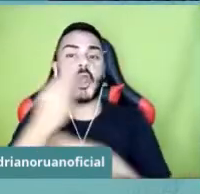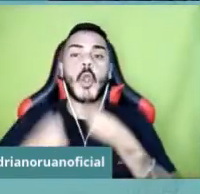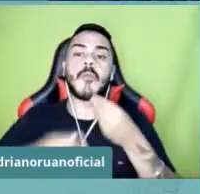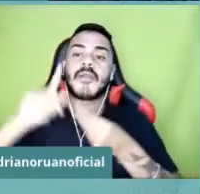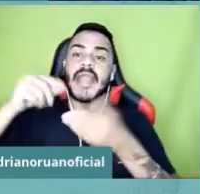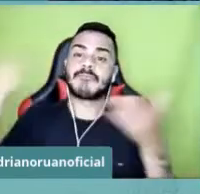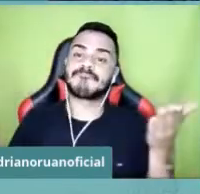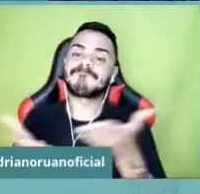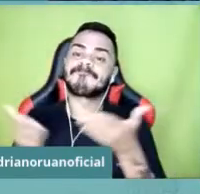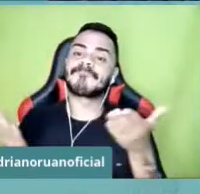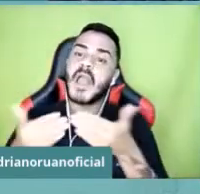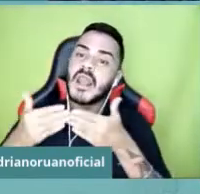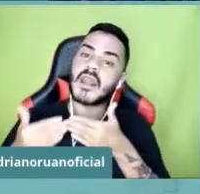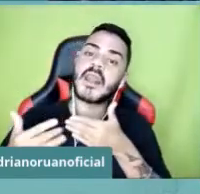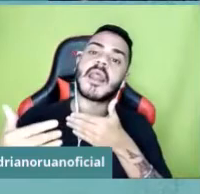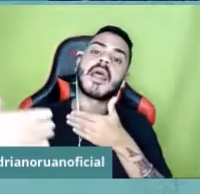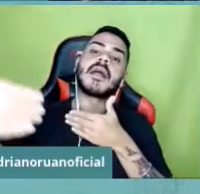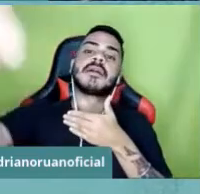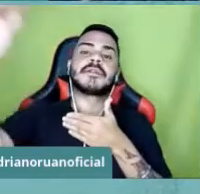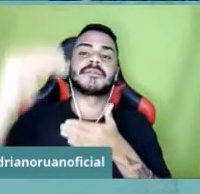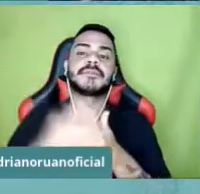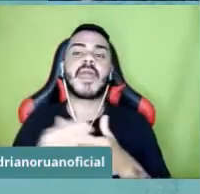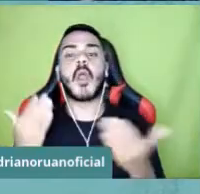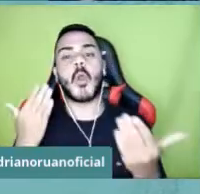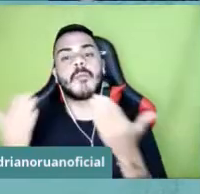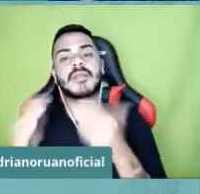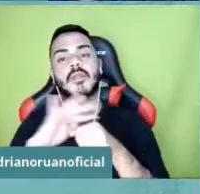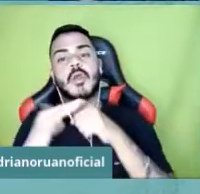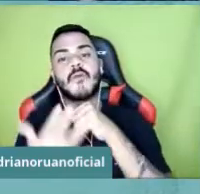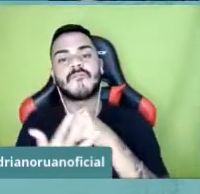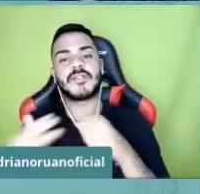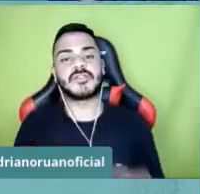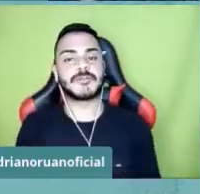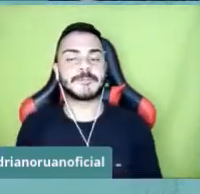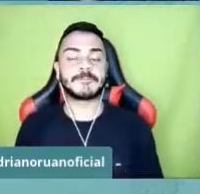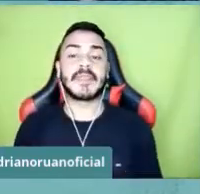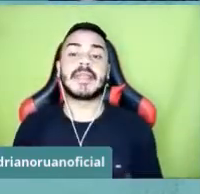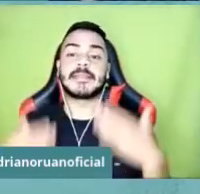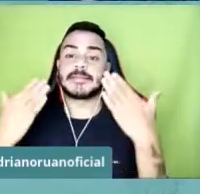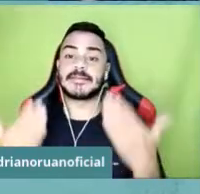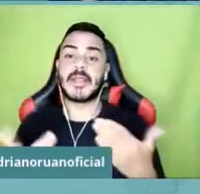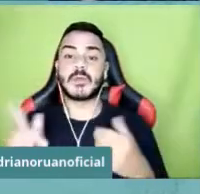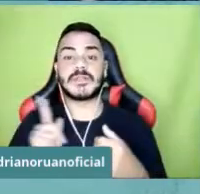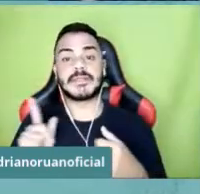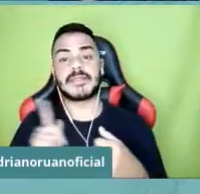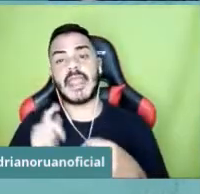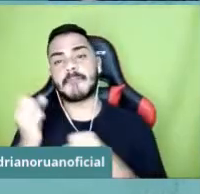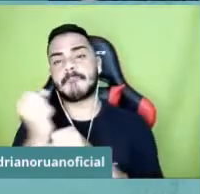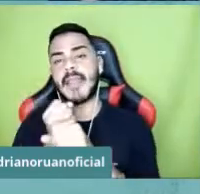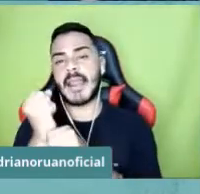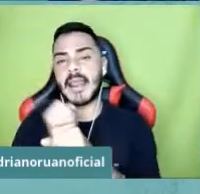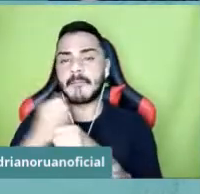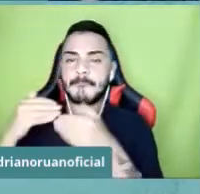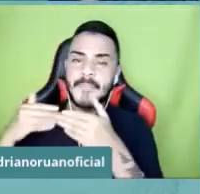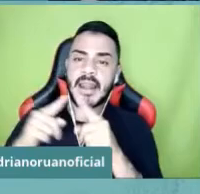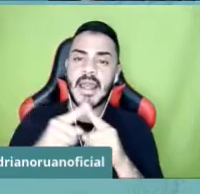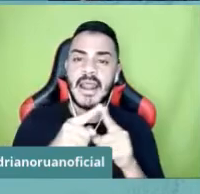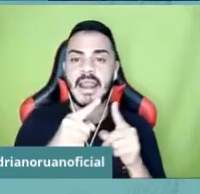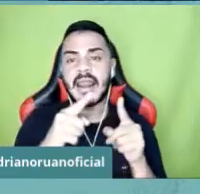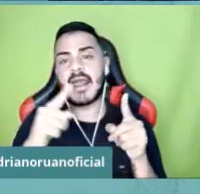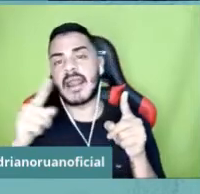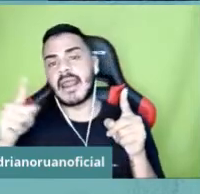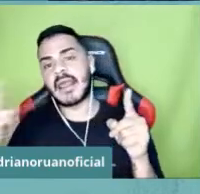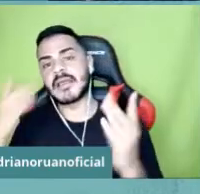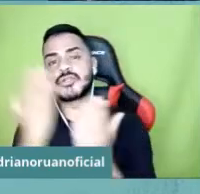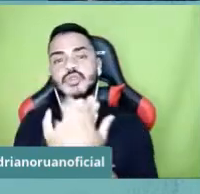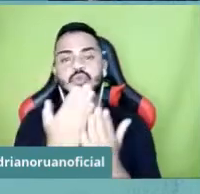das vacinas em relação à Covid. Então, a gente tem anos entre esses estudos